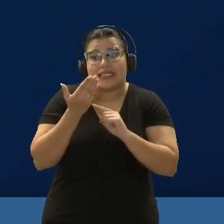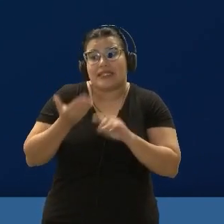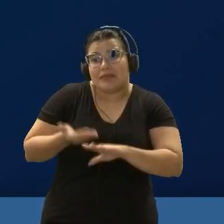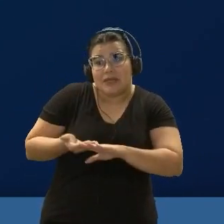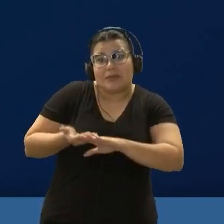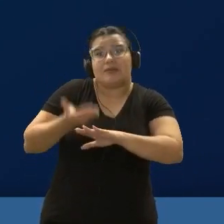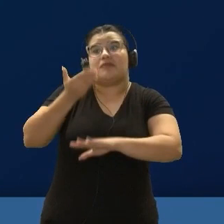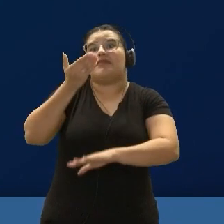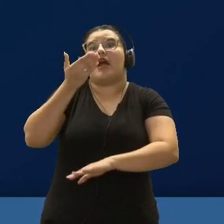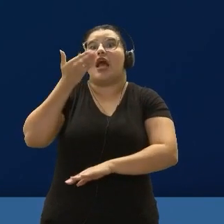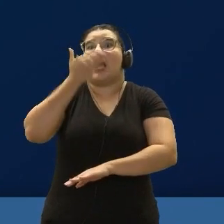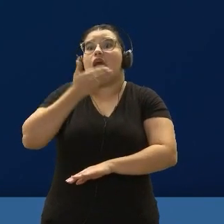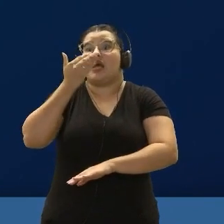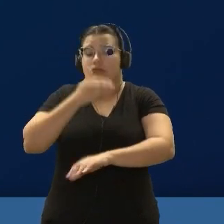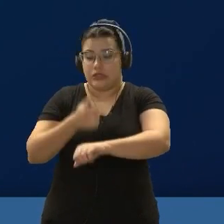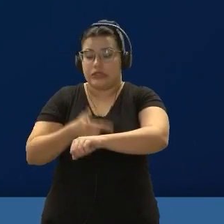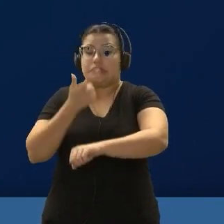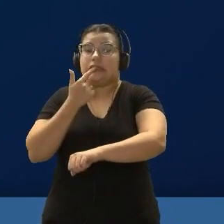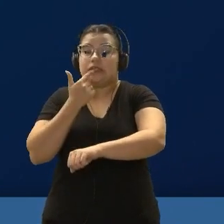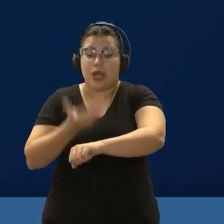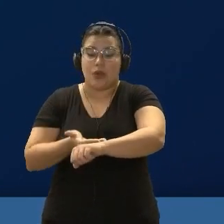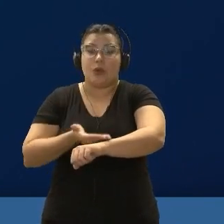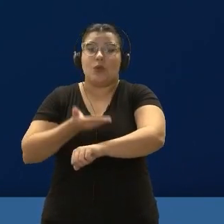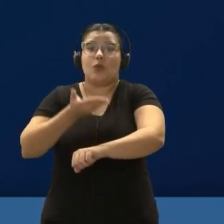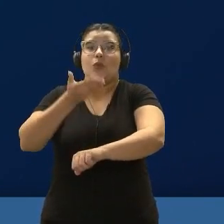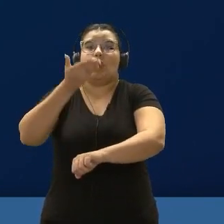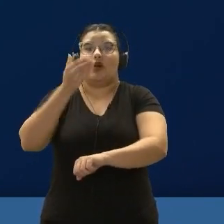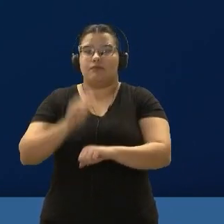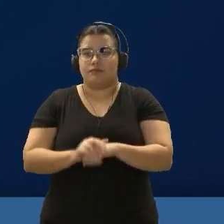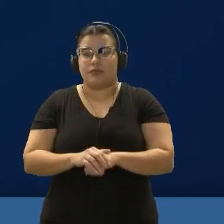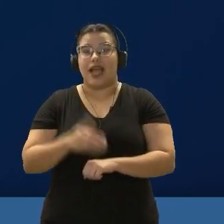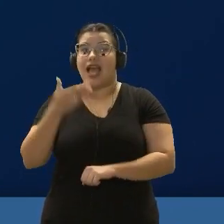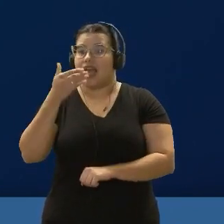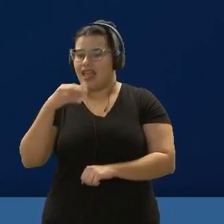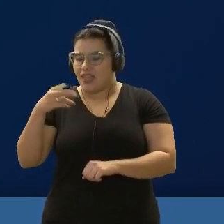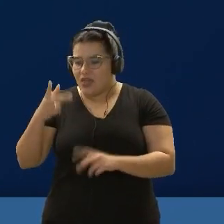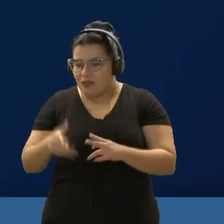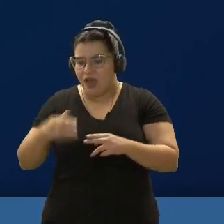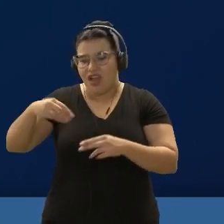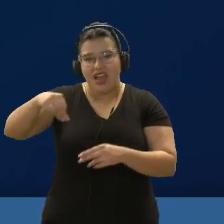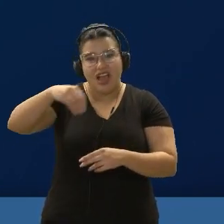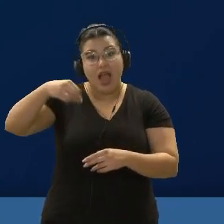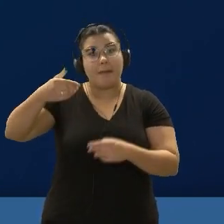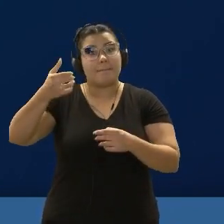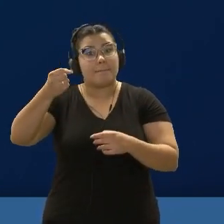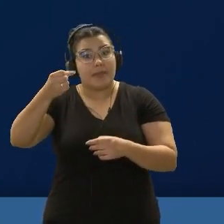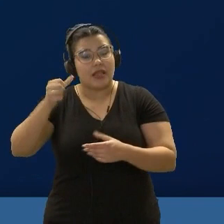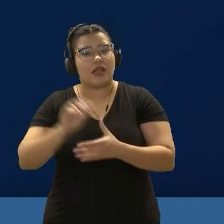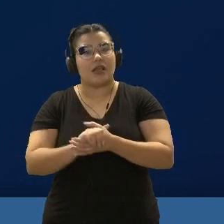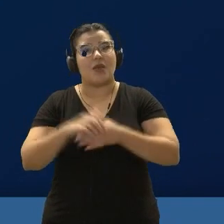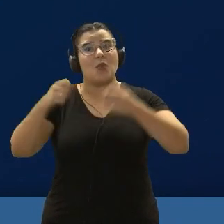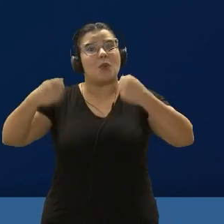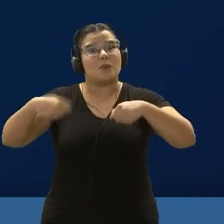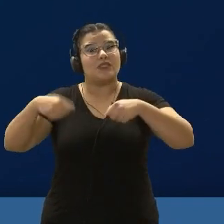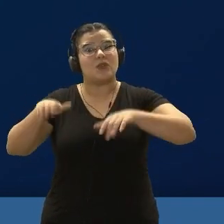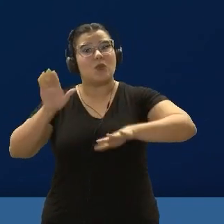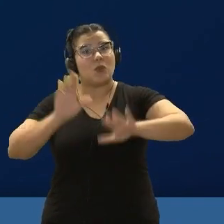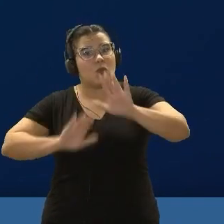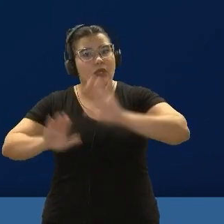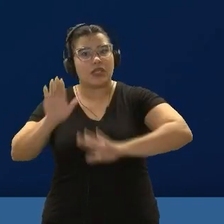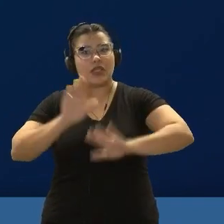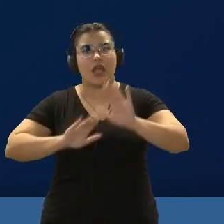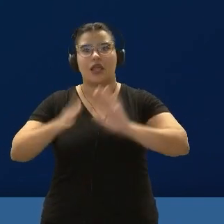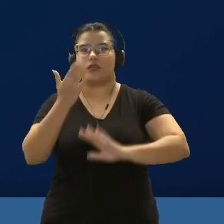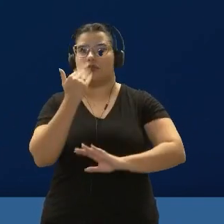índice glicêmico, seja ele qual for. Que as farinhas brancas são, e que ele precisa ter um cuidado melhor com a sua